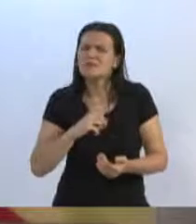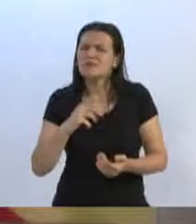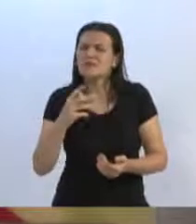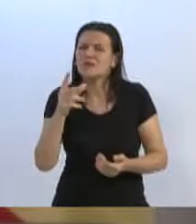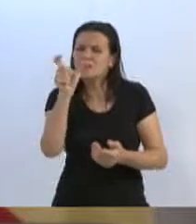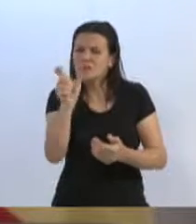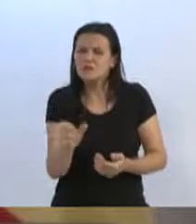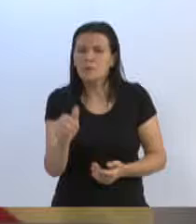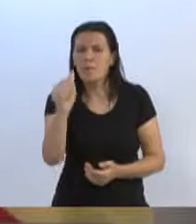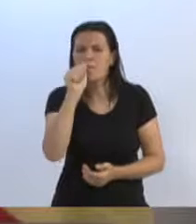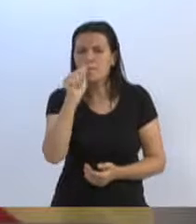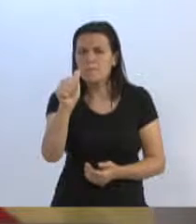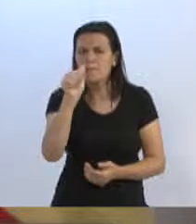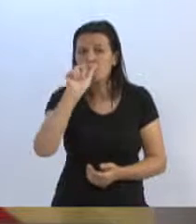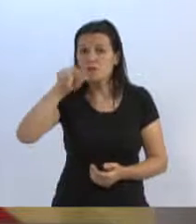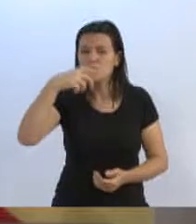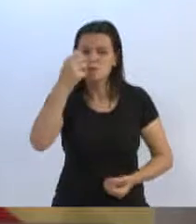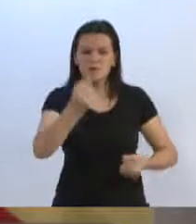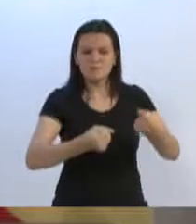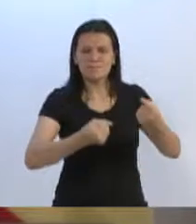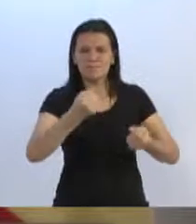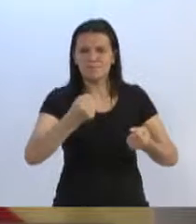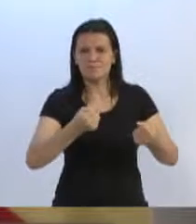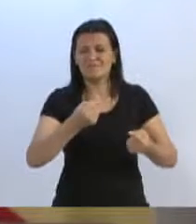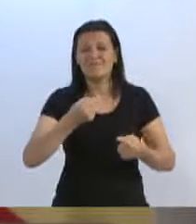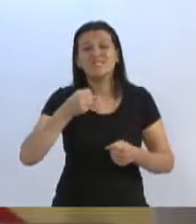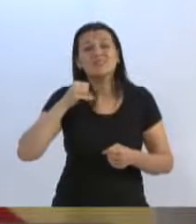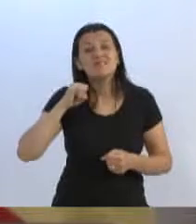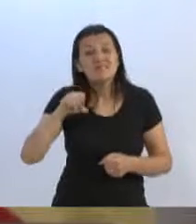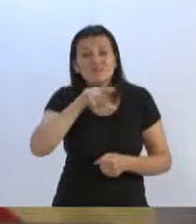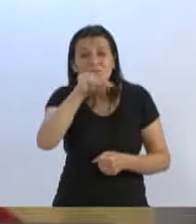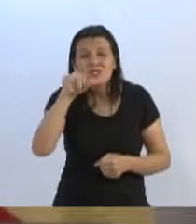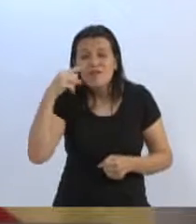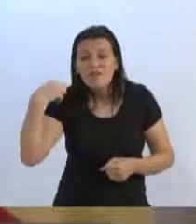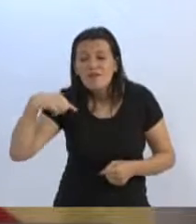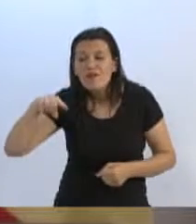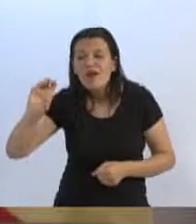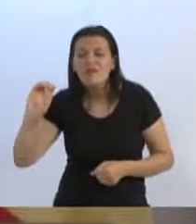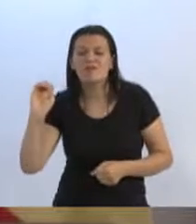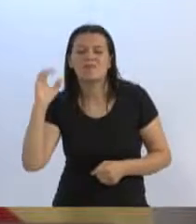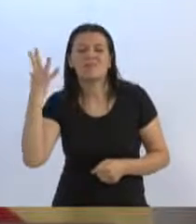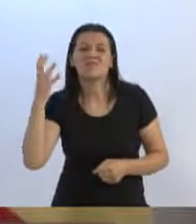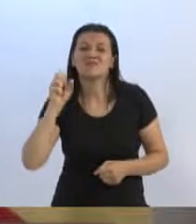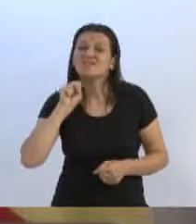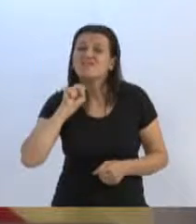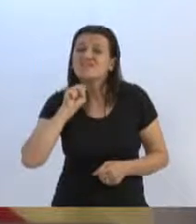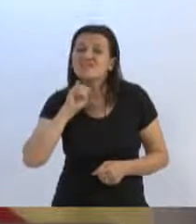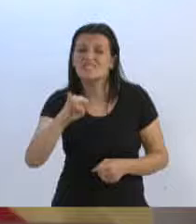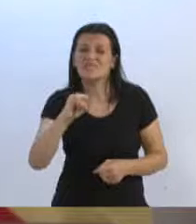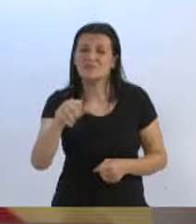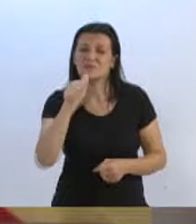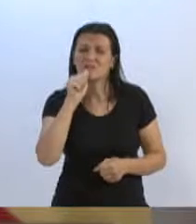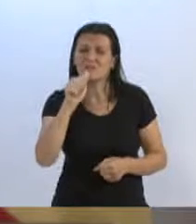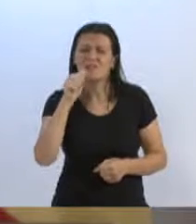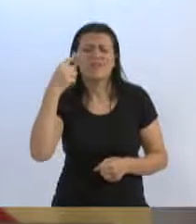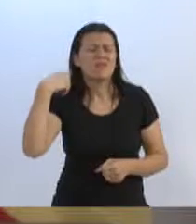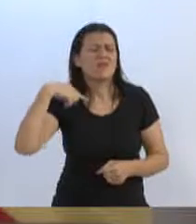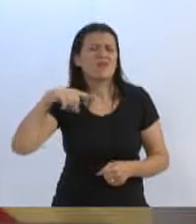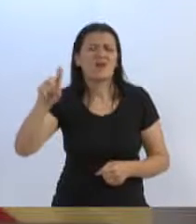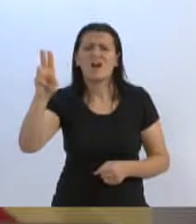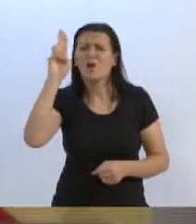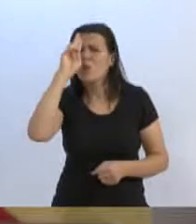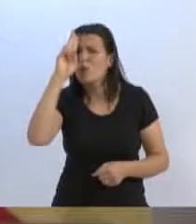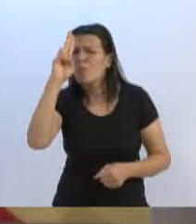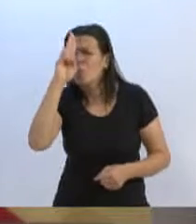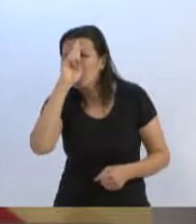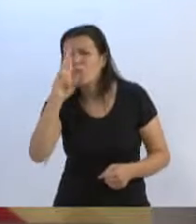forma alcoolizada. Se for para uma festa, se sair, se beber, vá de táxi, vá de